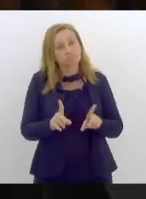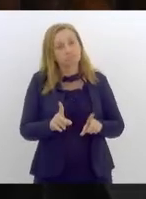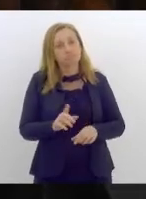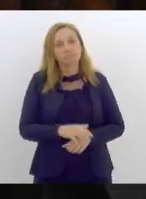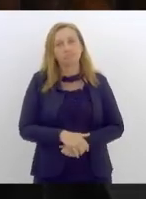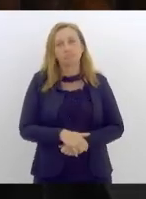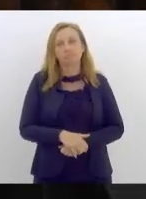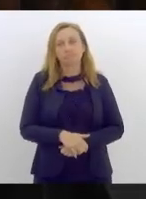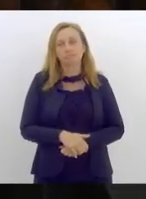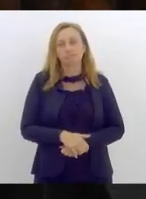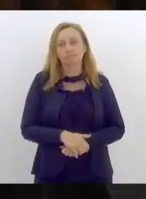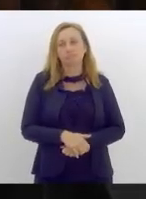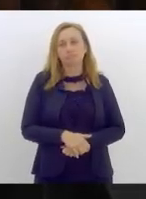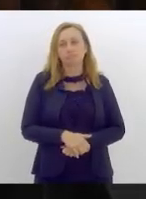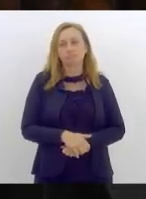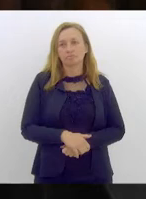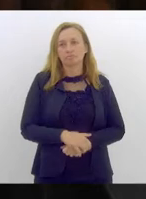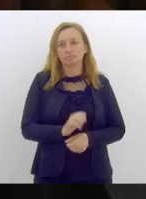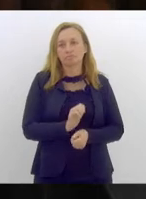adiar